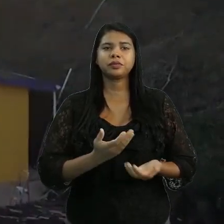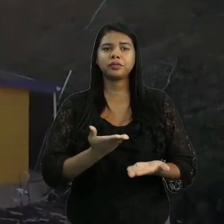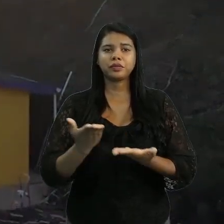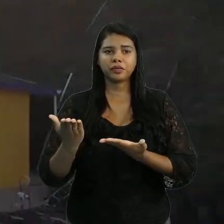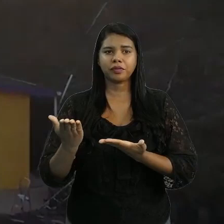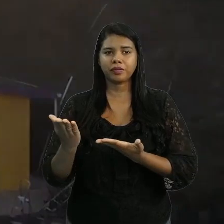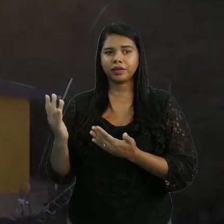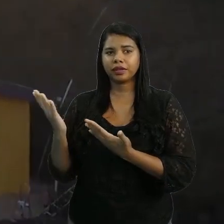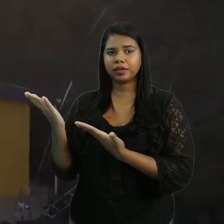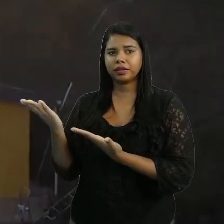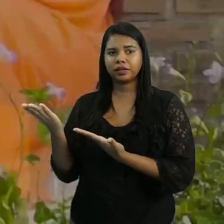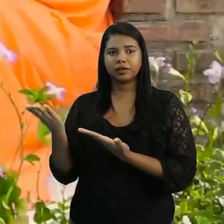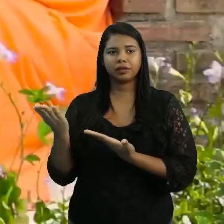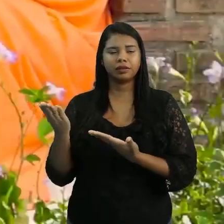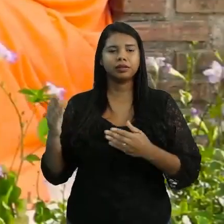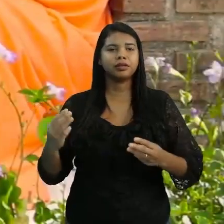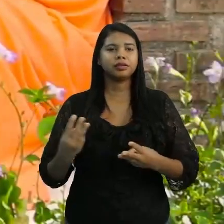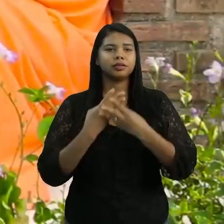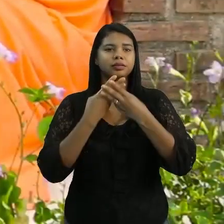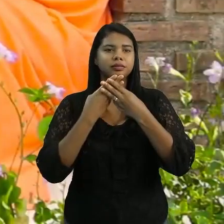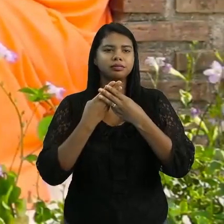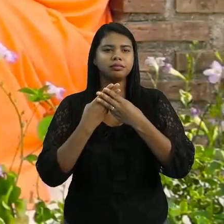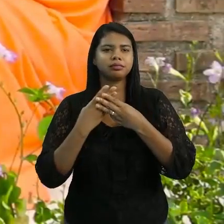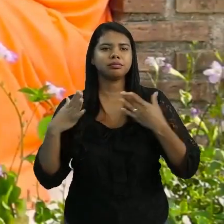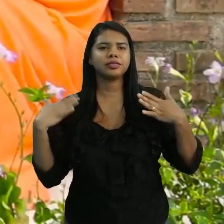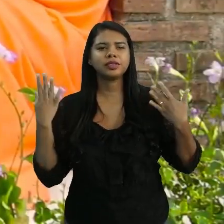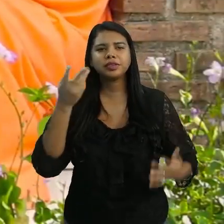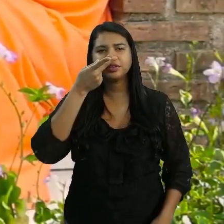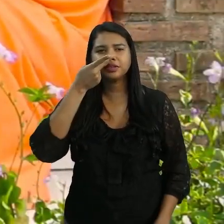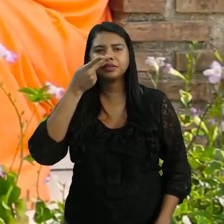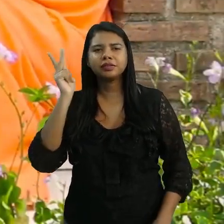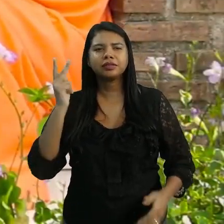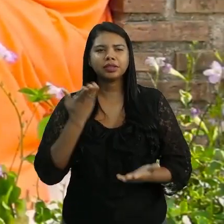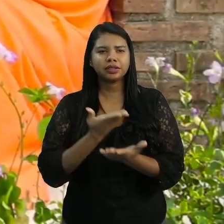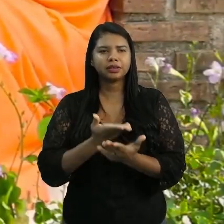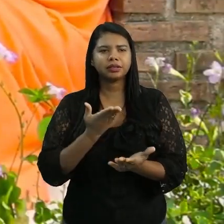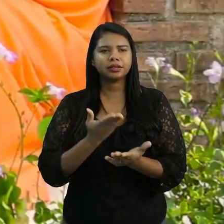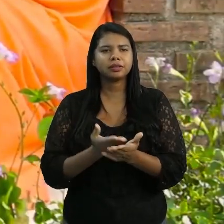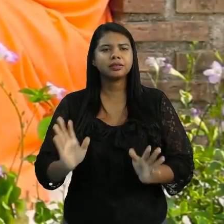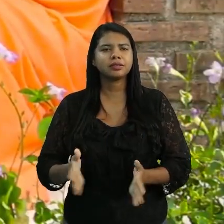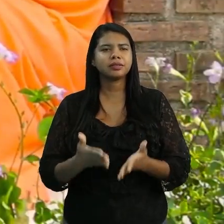Ahai-tuki, sem causa, Pratihata,